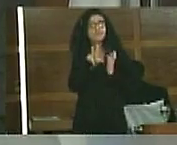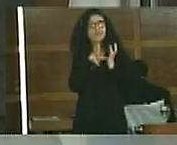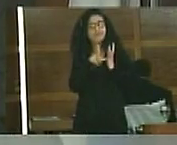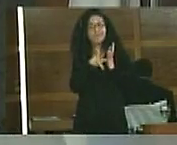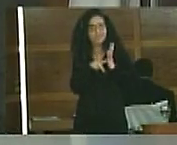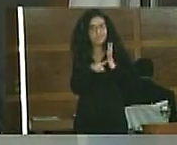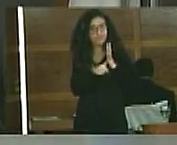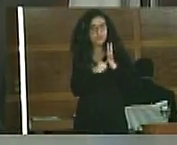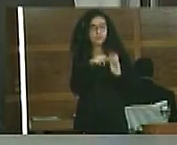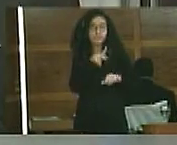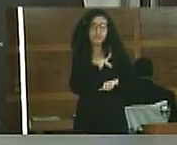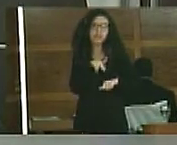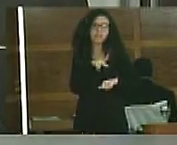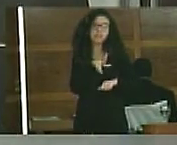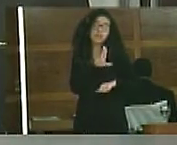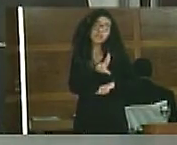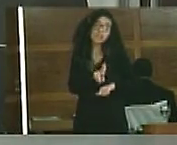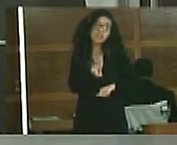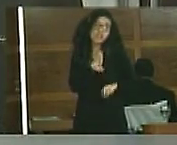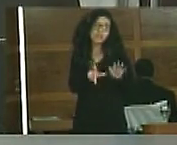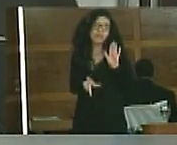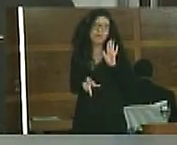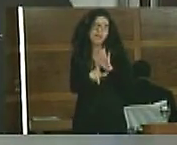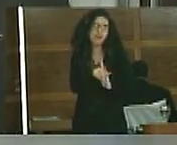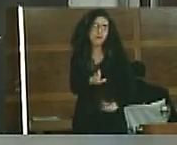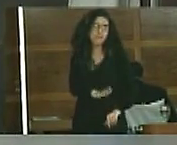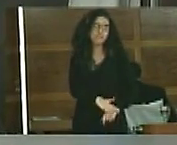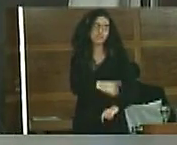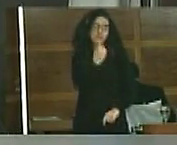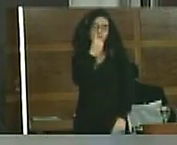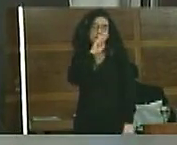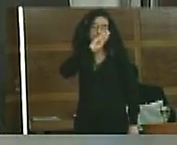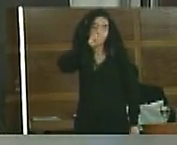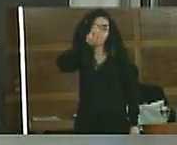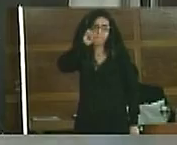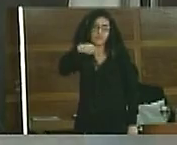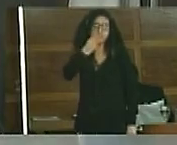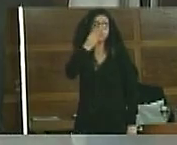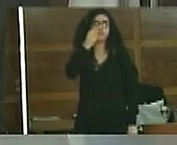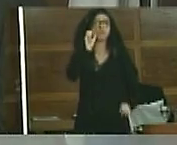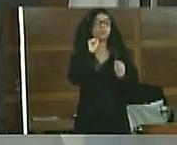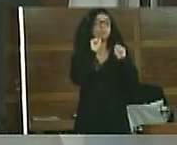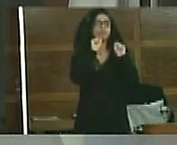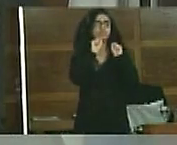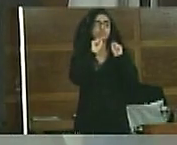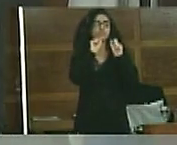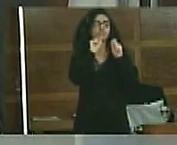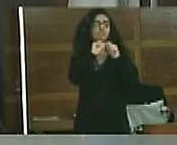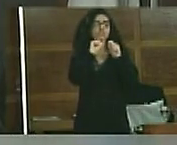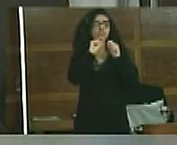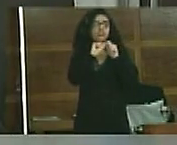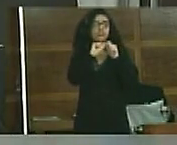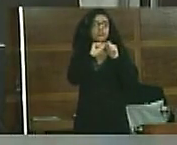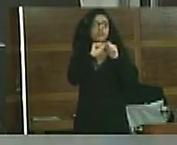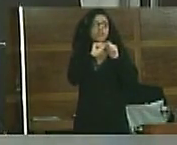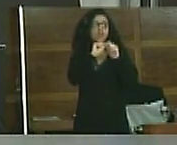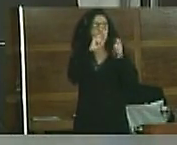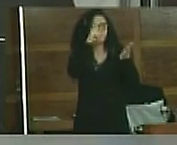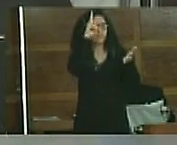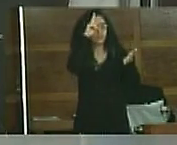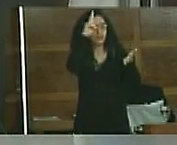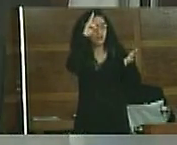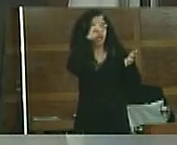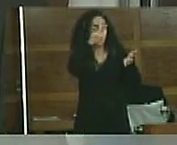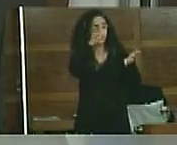país, mas usou da lei Rouanet mais de 1 bilhão para poder fazer a biografia de